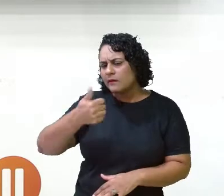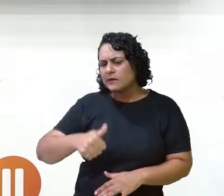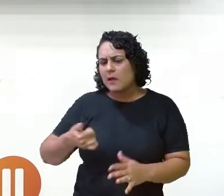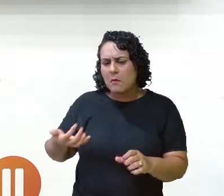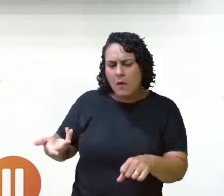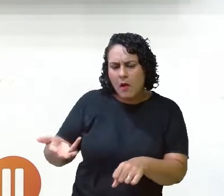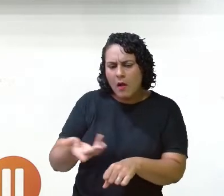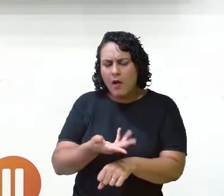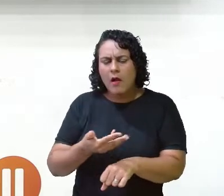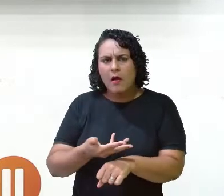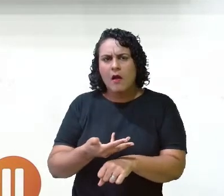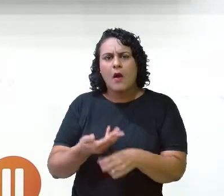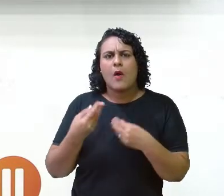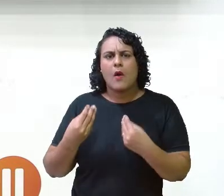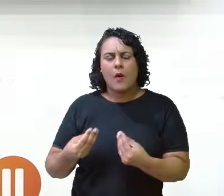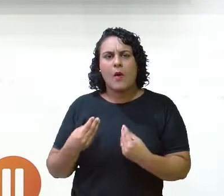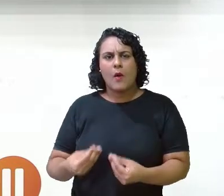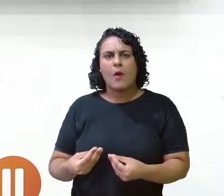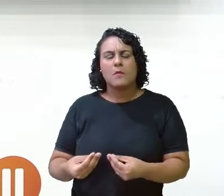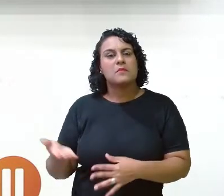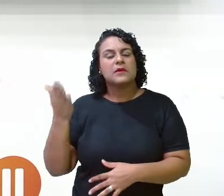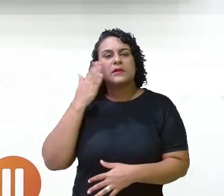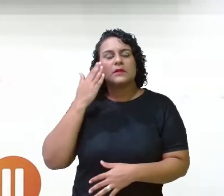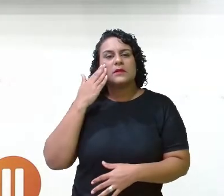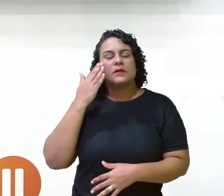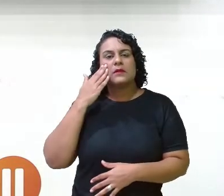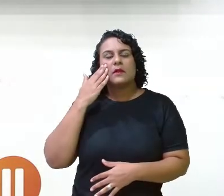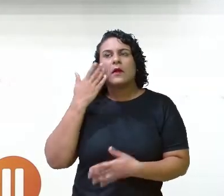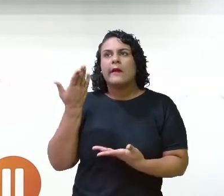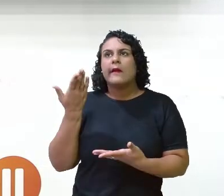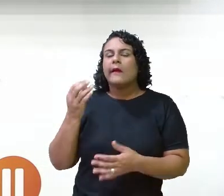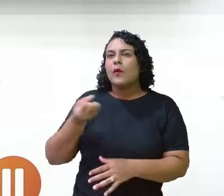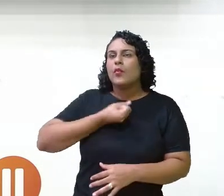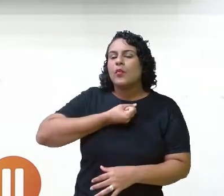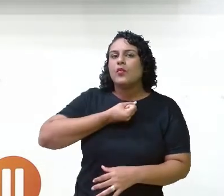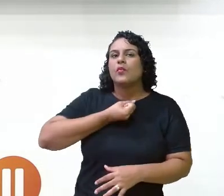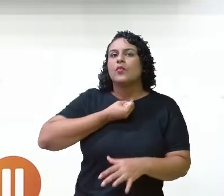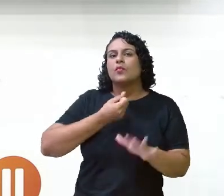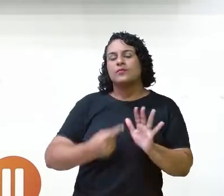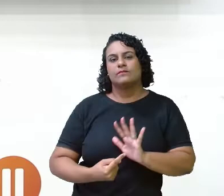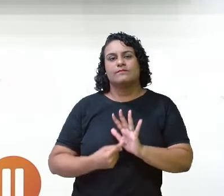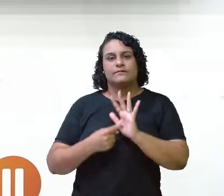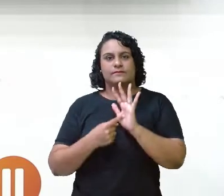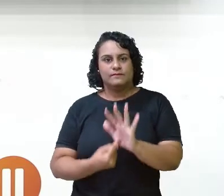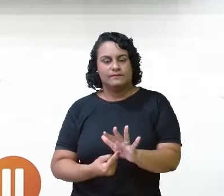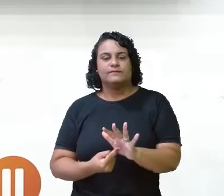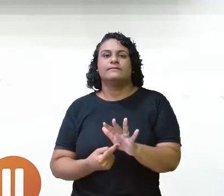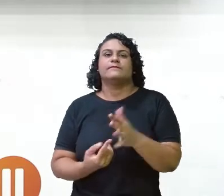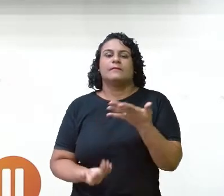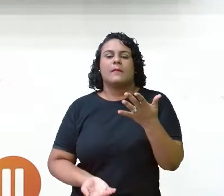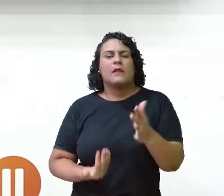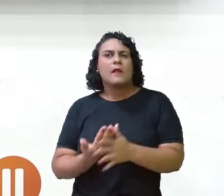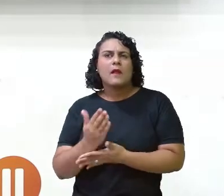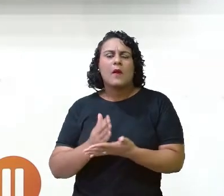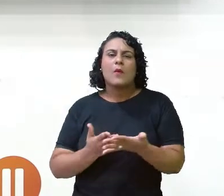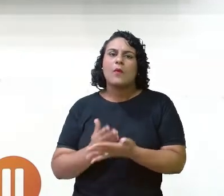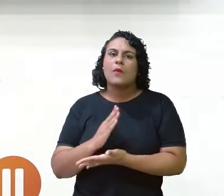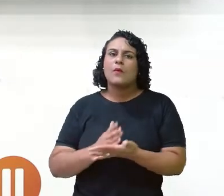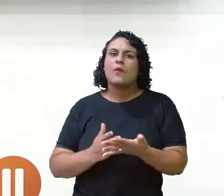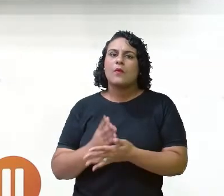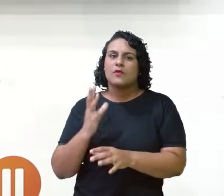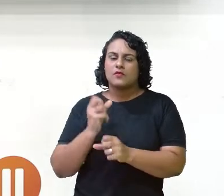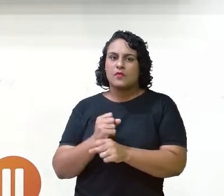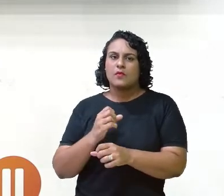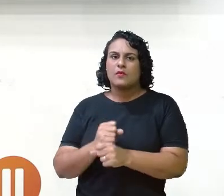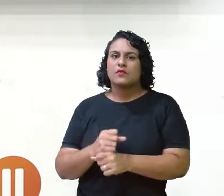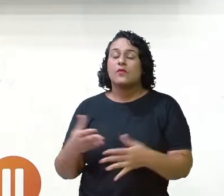dados, como é que a gente consegue entender os números que aparecem em determinadas situações. Hoje eu trouxe